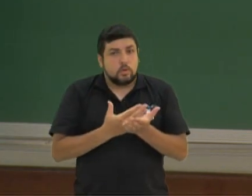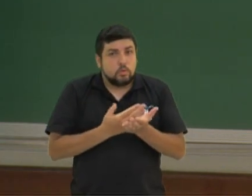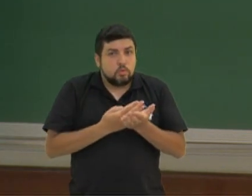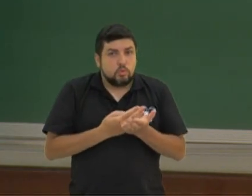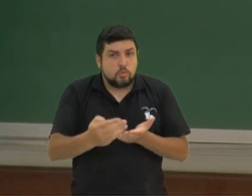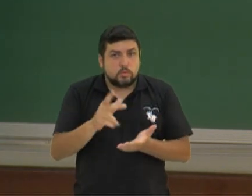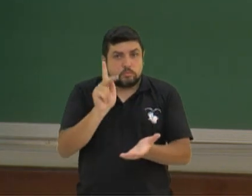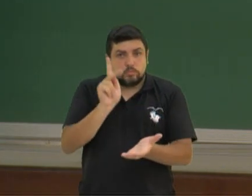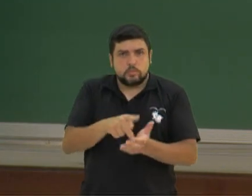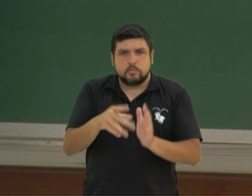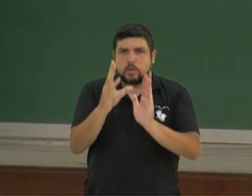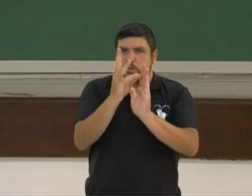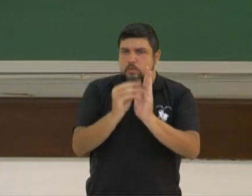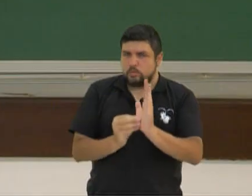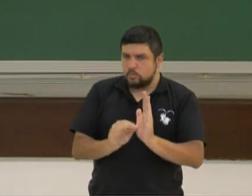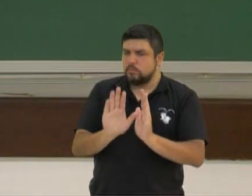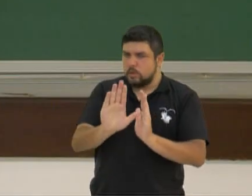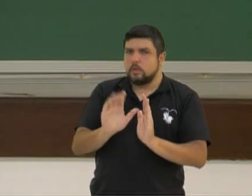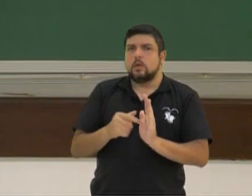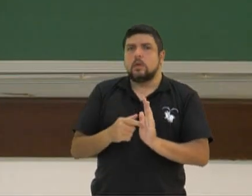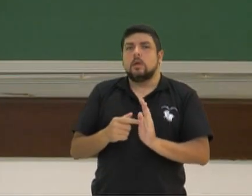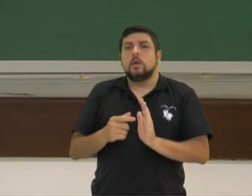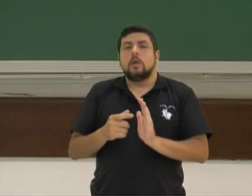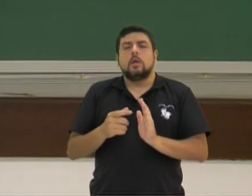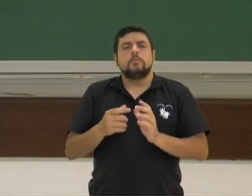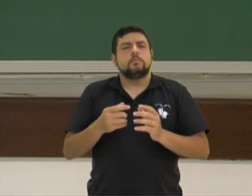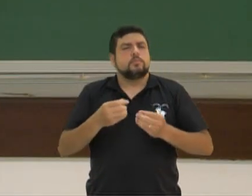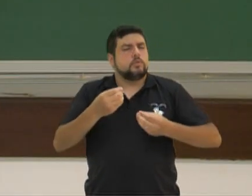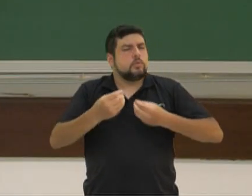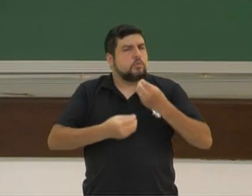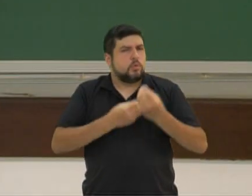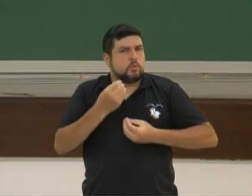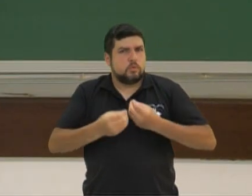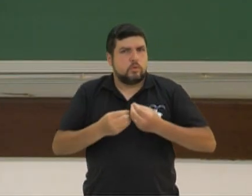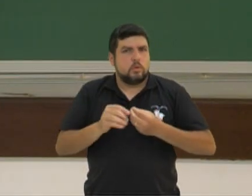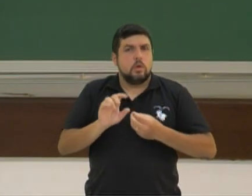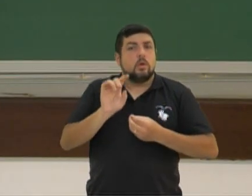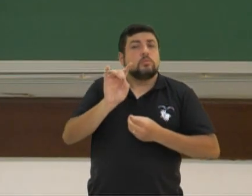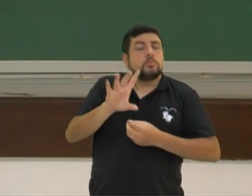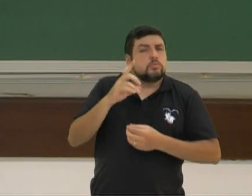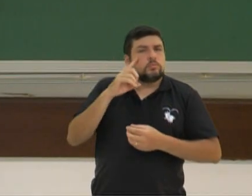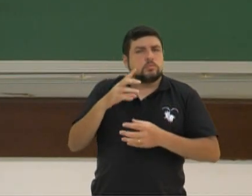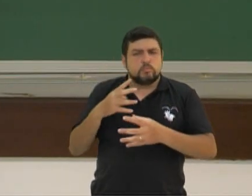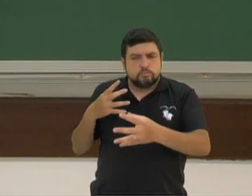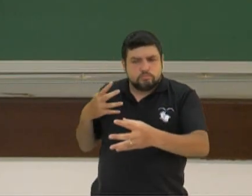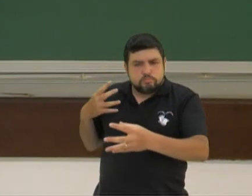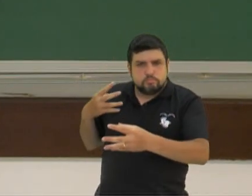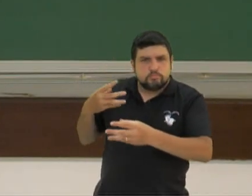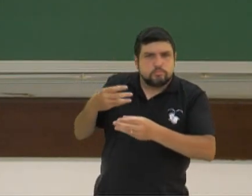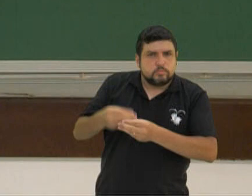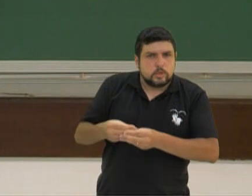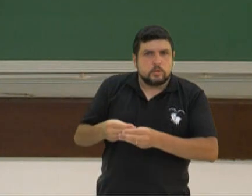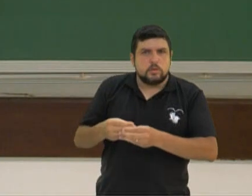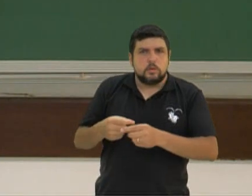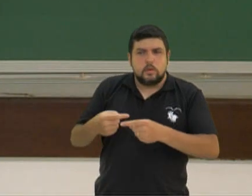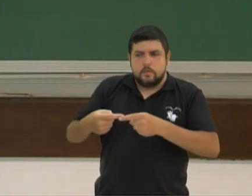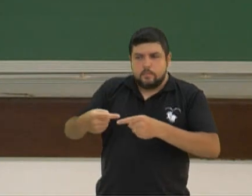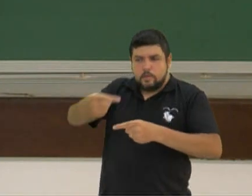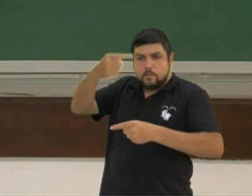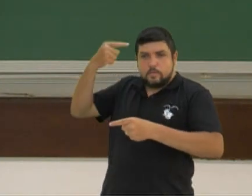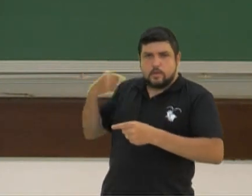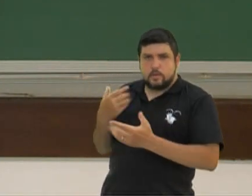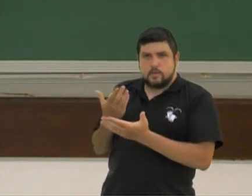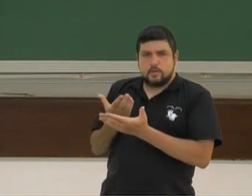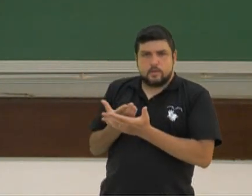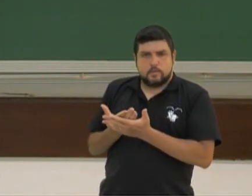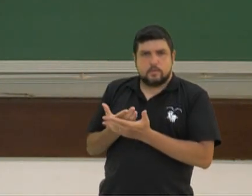nosso conteúdo, que a gente vai falar então sobre o renascimento cultural e científico, nós temos que retomar o que a gente estudou,